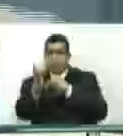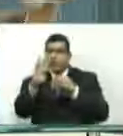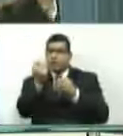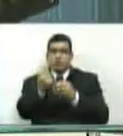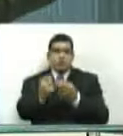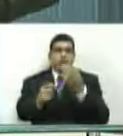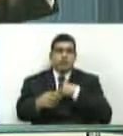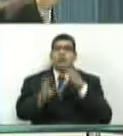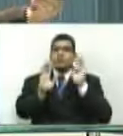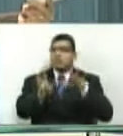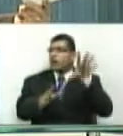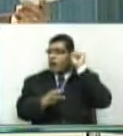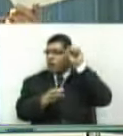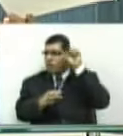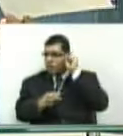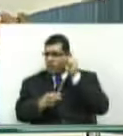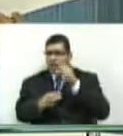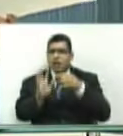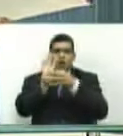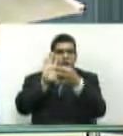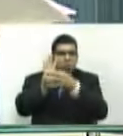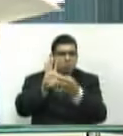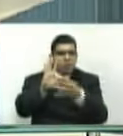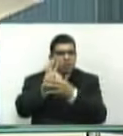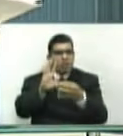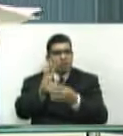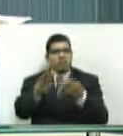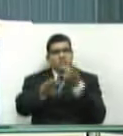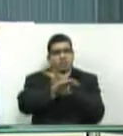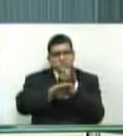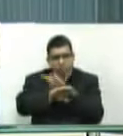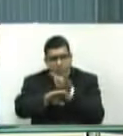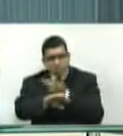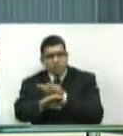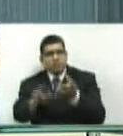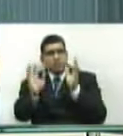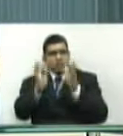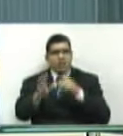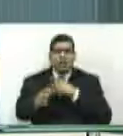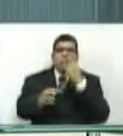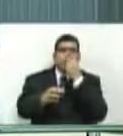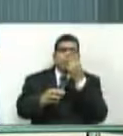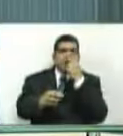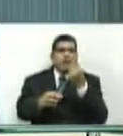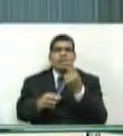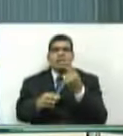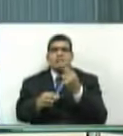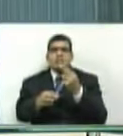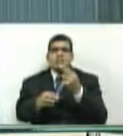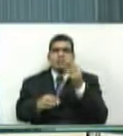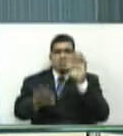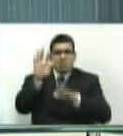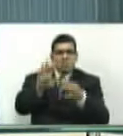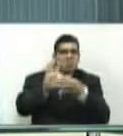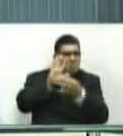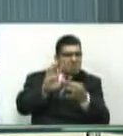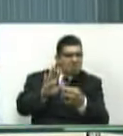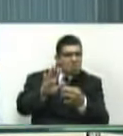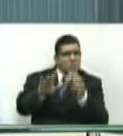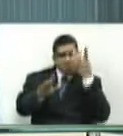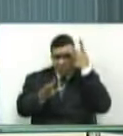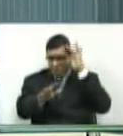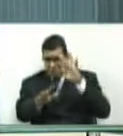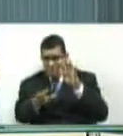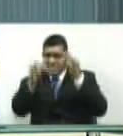Eu já ouvi argumentos que vieram da Procuradoria que me parecem razoáveis, mas precisam ser confrontados